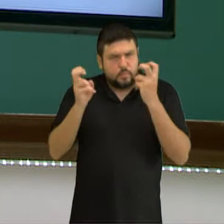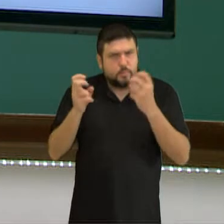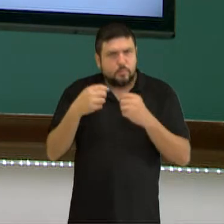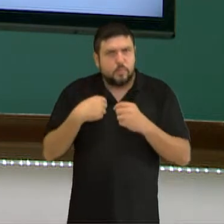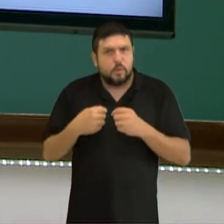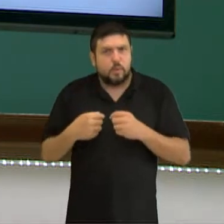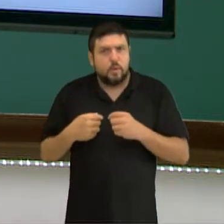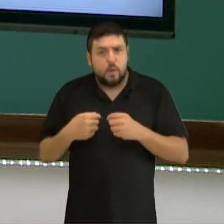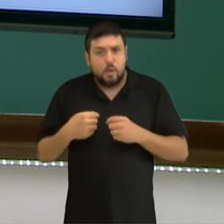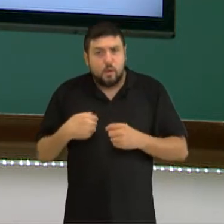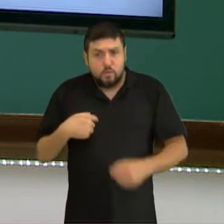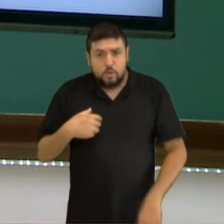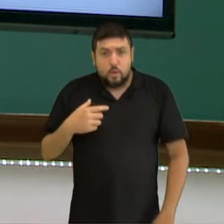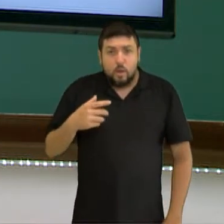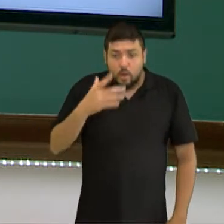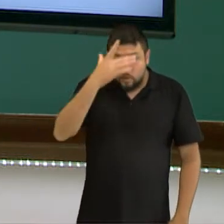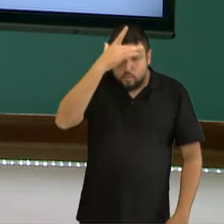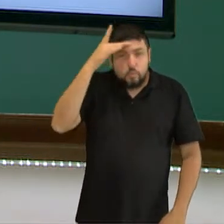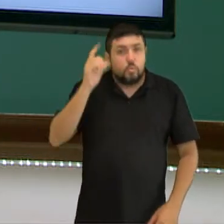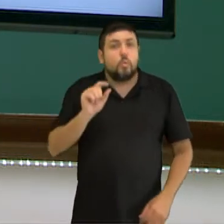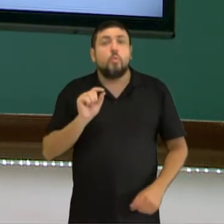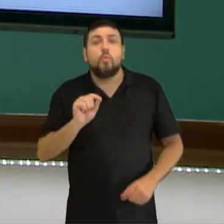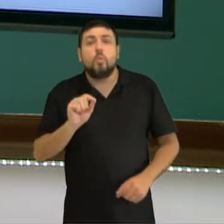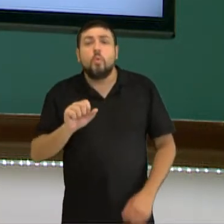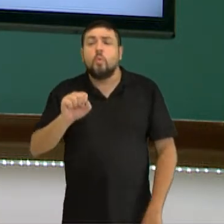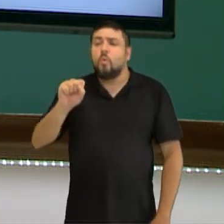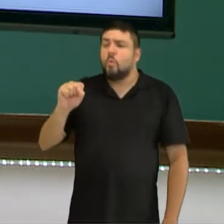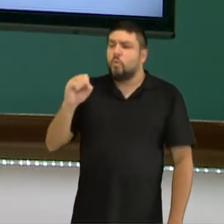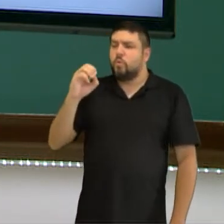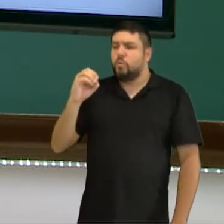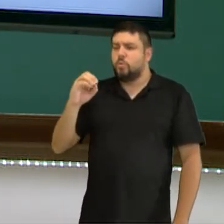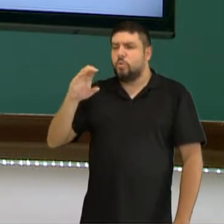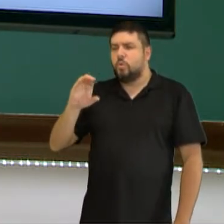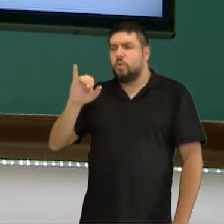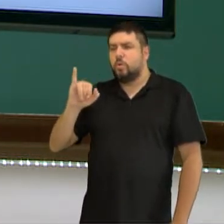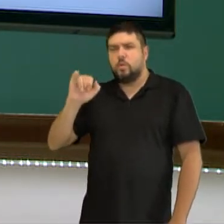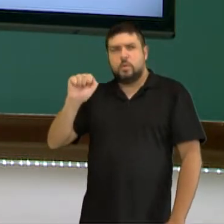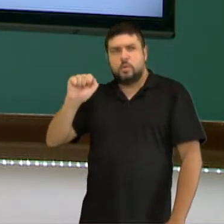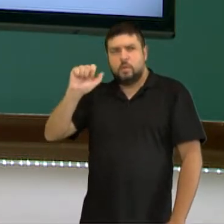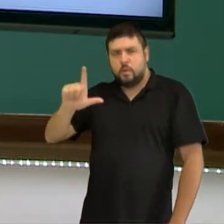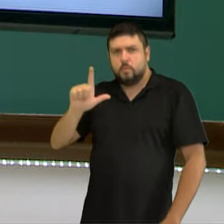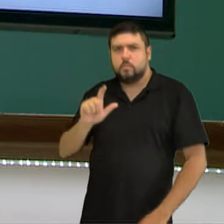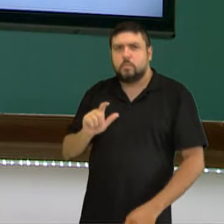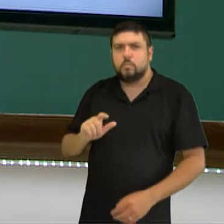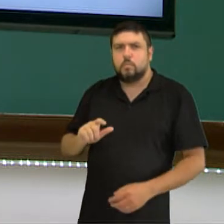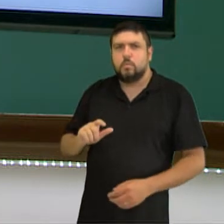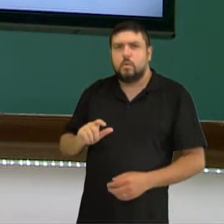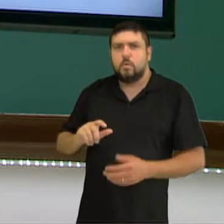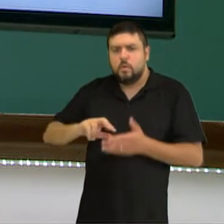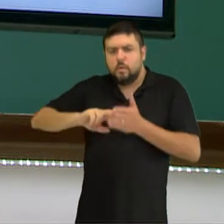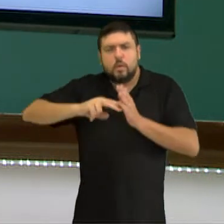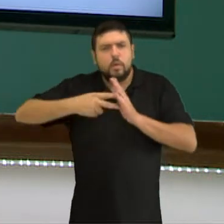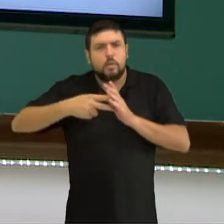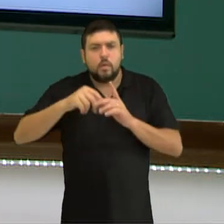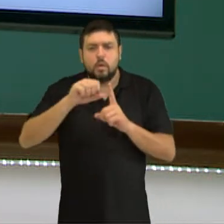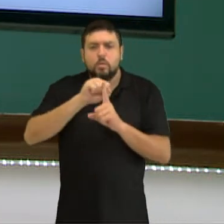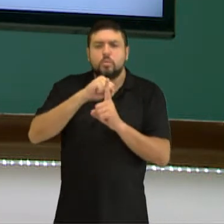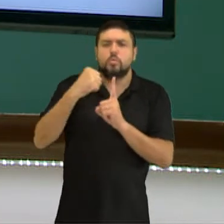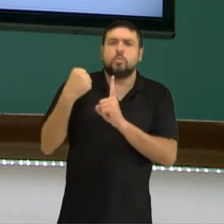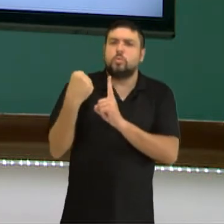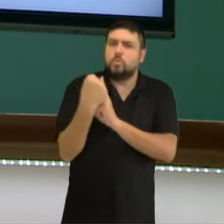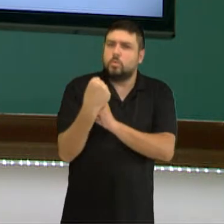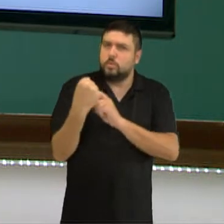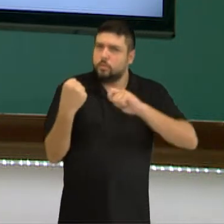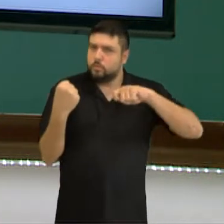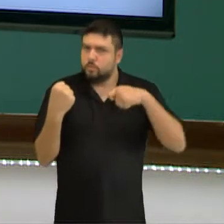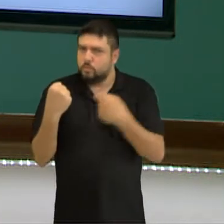ser social? O que quer dizer isso? Você gosta de viver perto de outras